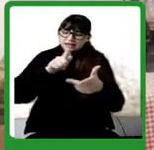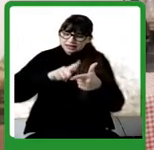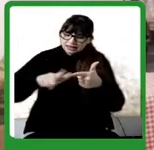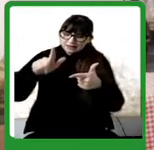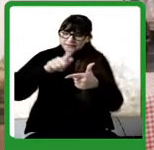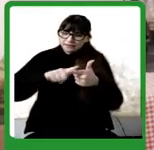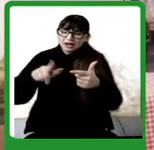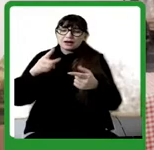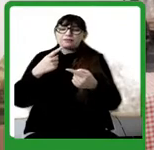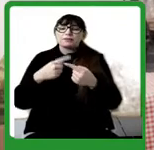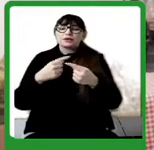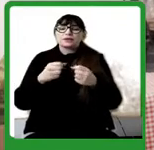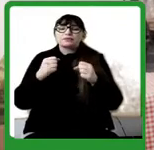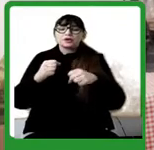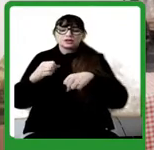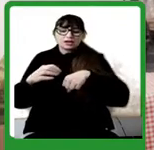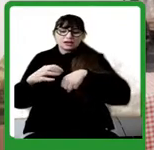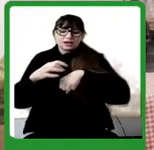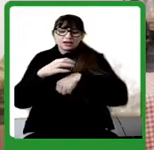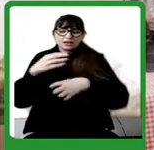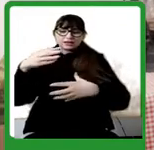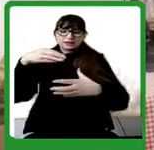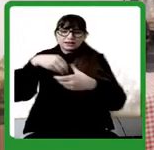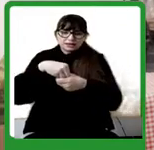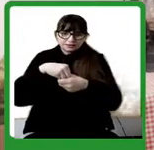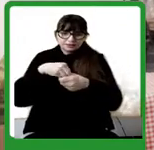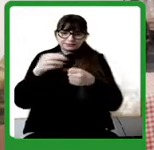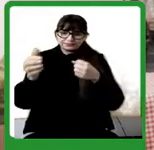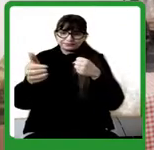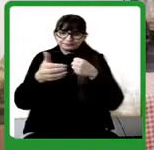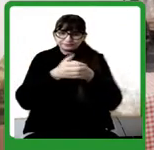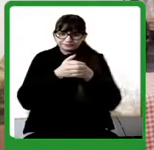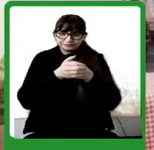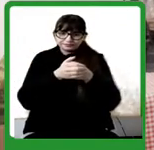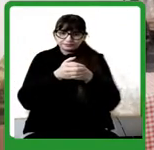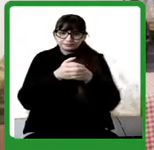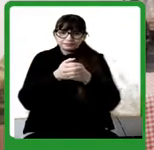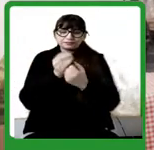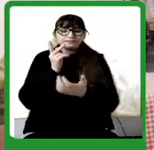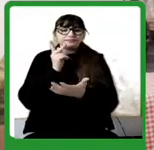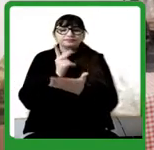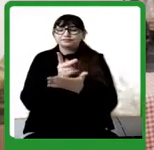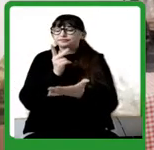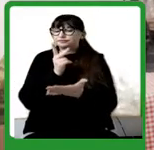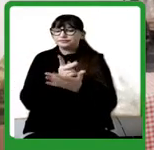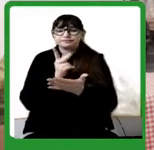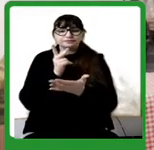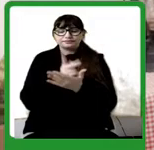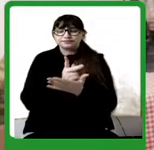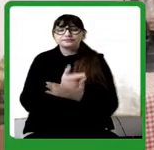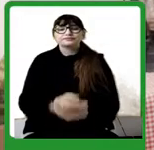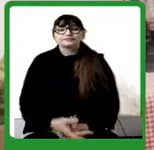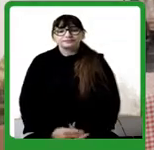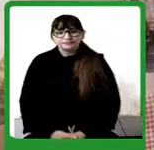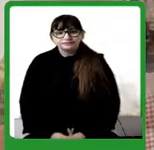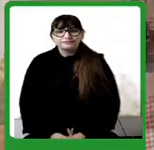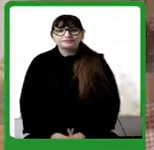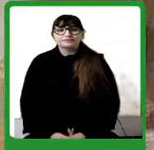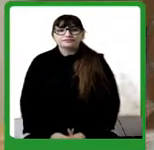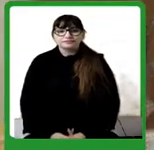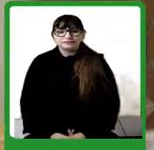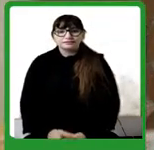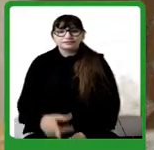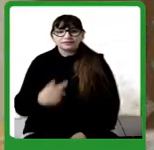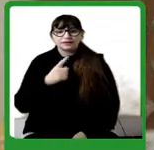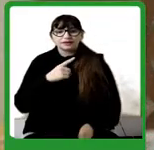aranha. Sempre, todo nono da vida tomou uma picada de aranha nos pés. Um saco de ráfia,